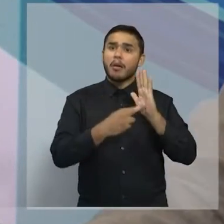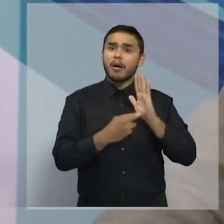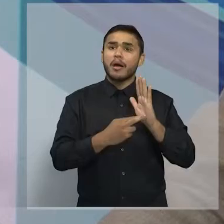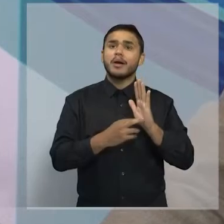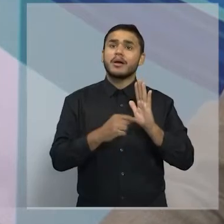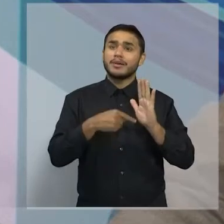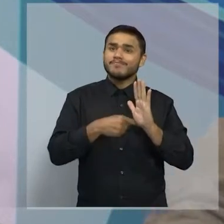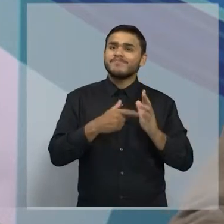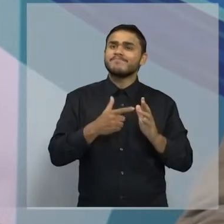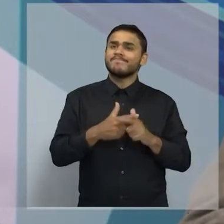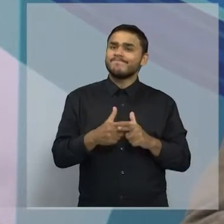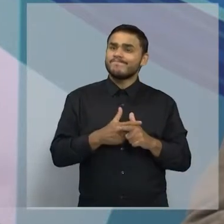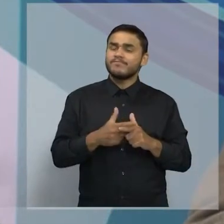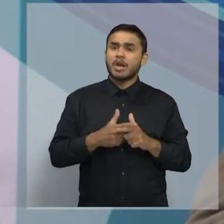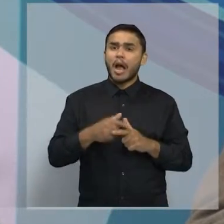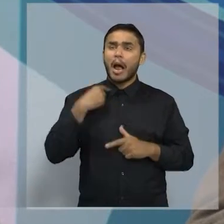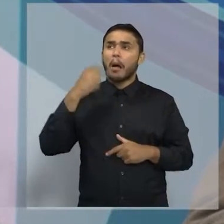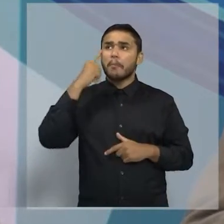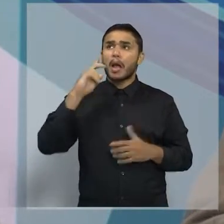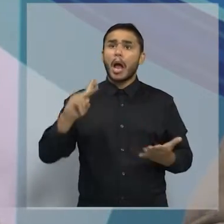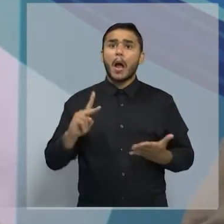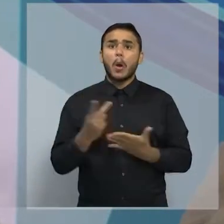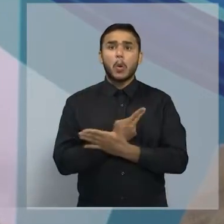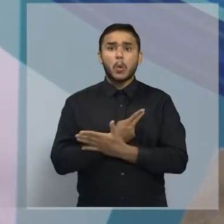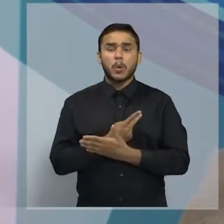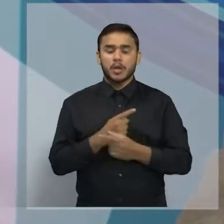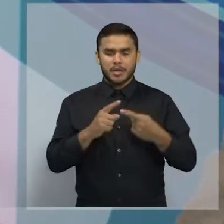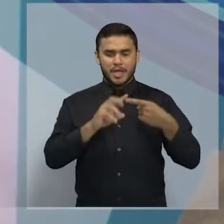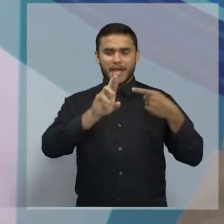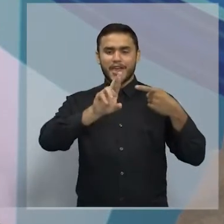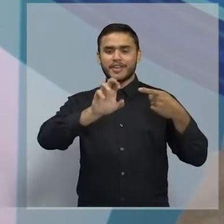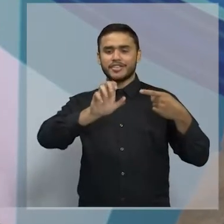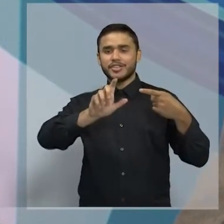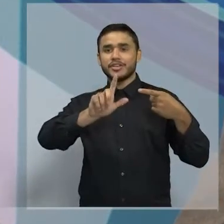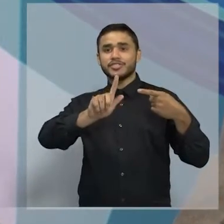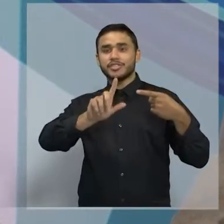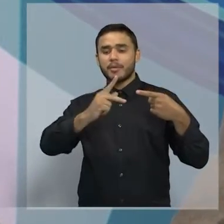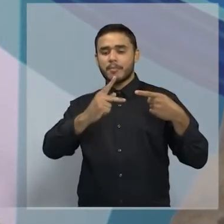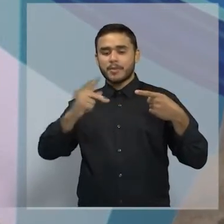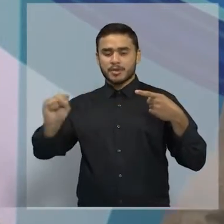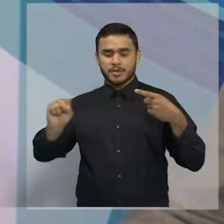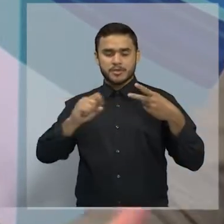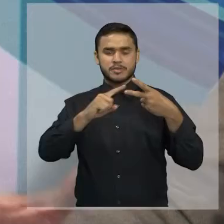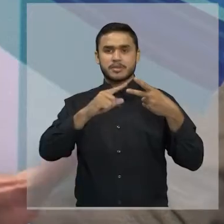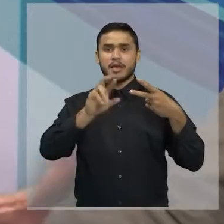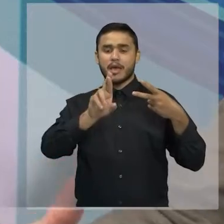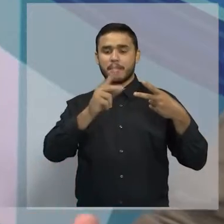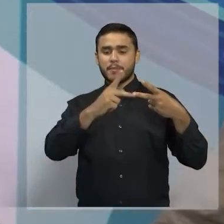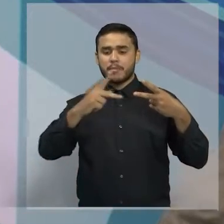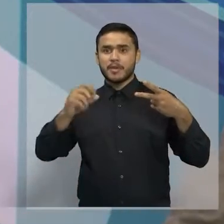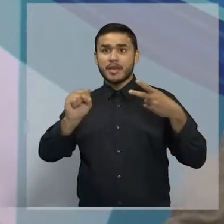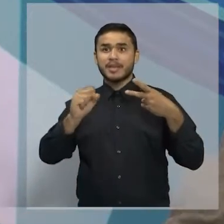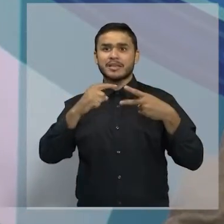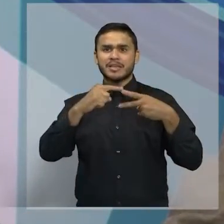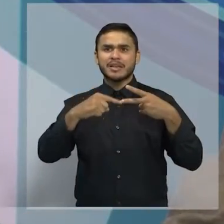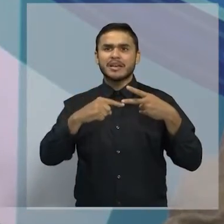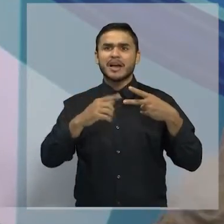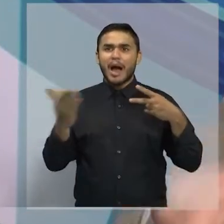no RPPS, não foi ocasionado agora, ele vem lá de trás um pouquinho a cada ano, e agora a coisa